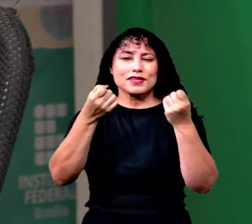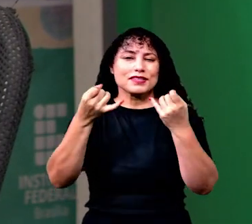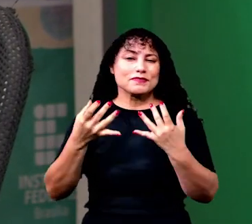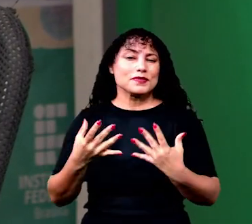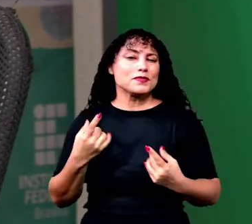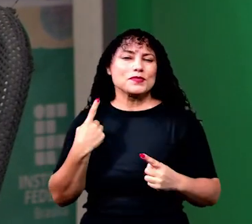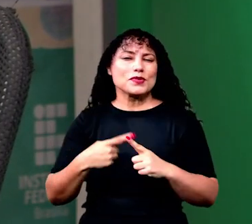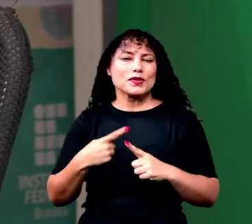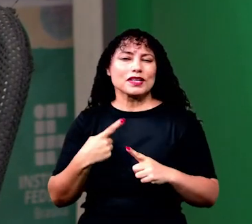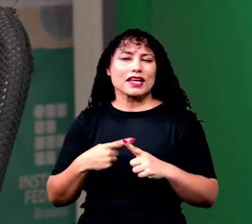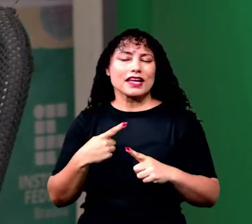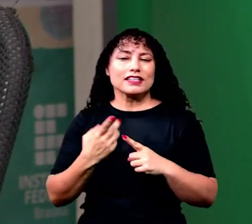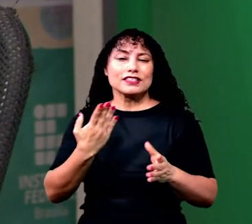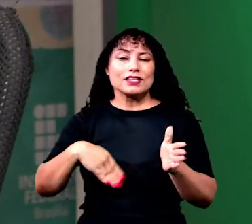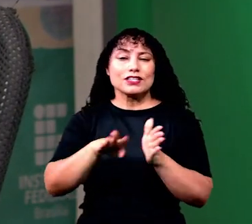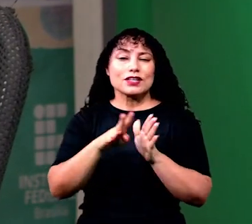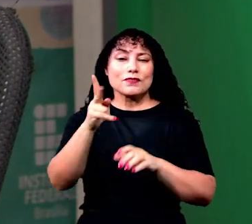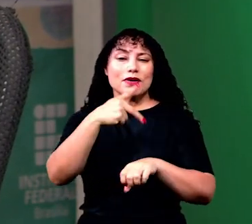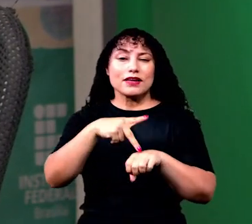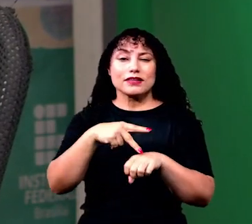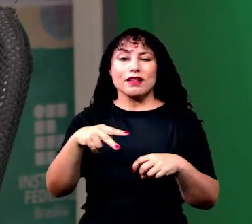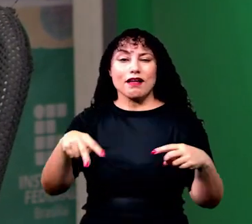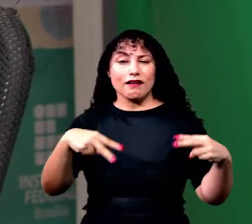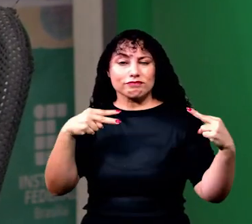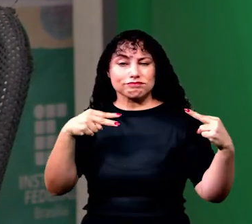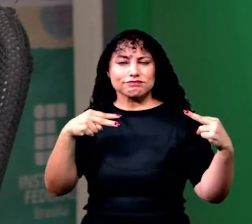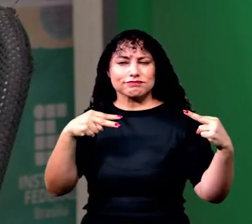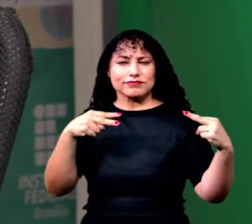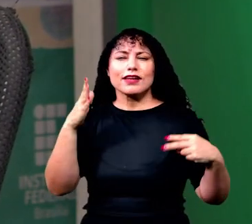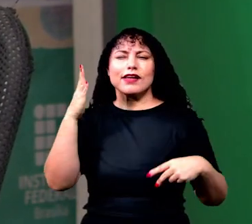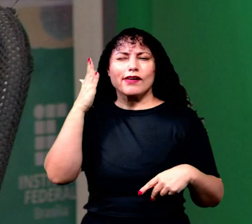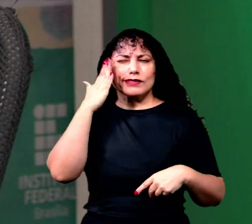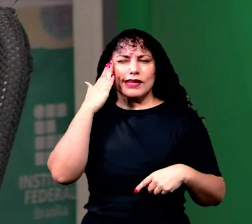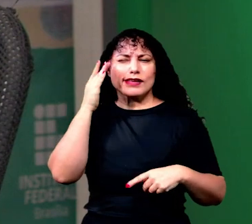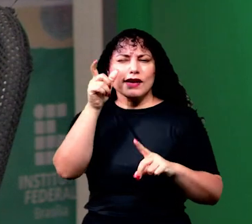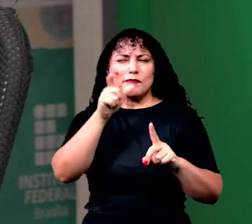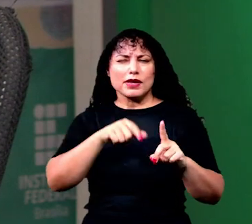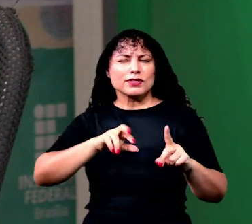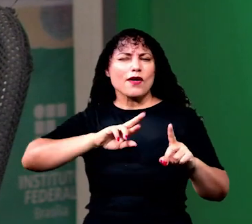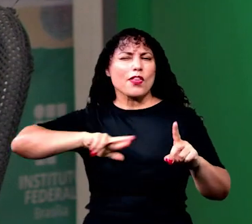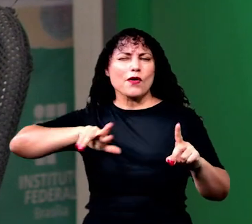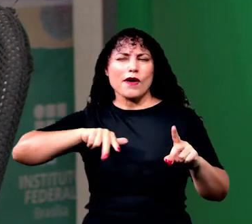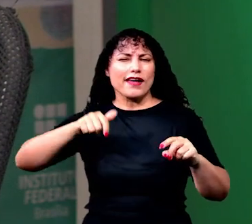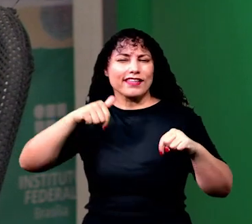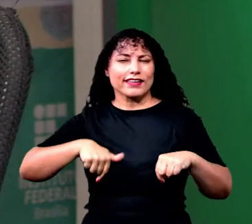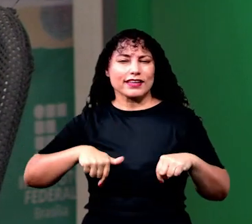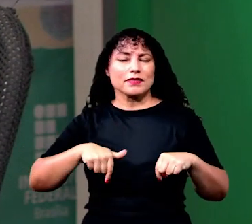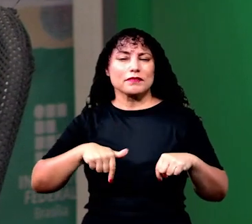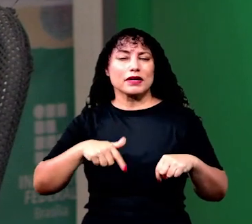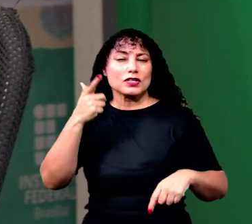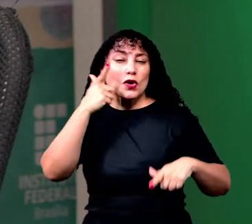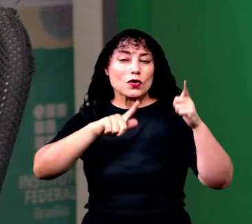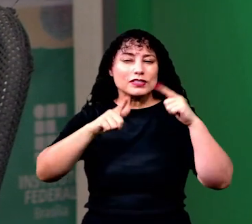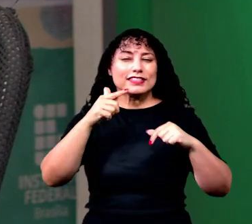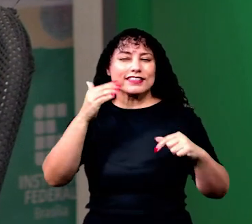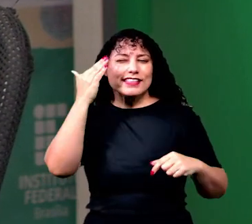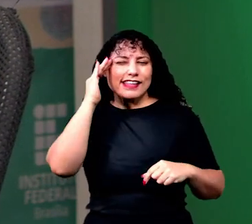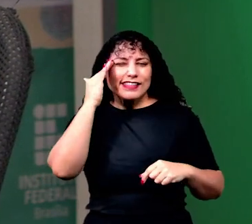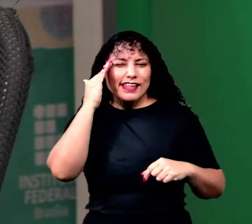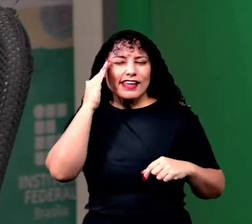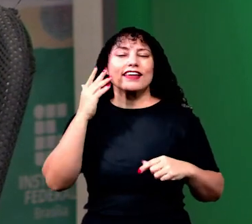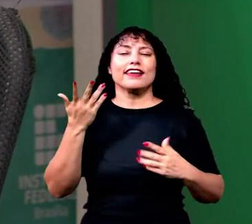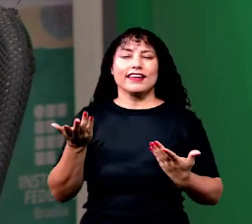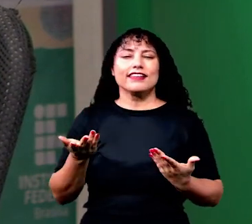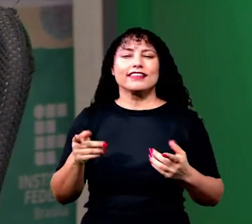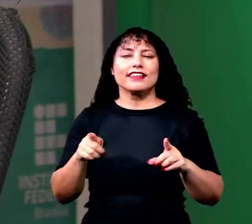isso. Porque você chega em outro país, a pessoa olha pra você e fala: "Eu sei que essa pessoa não é daqui, mas eu tô conseguindo